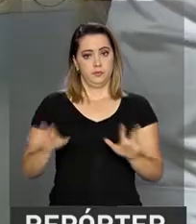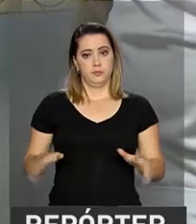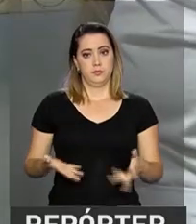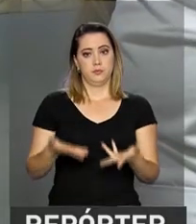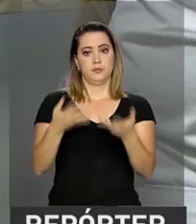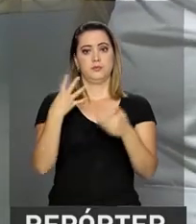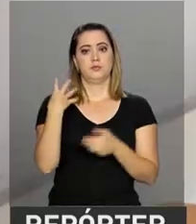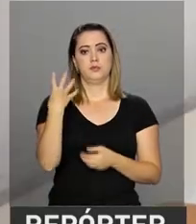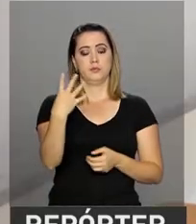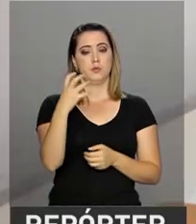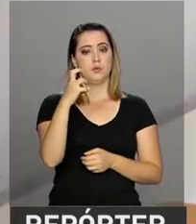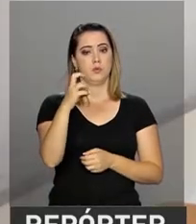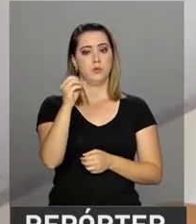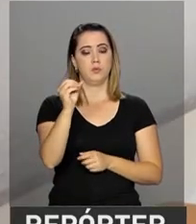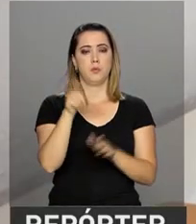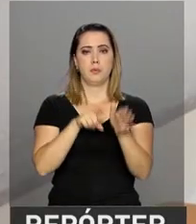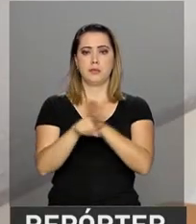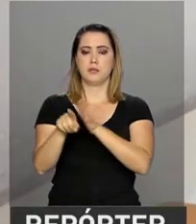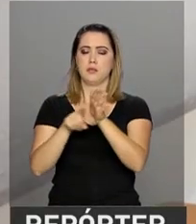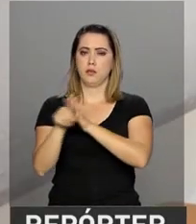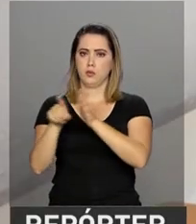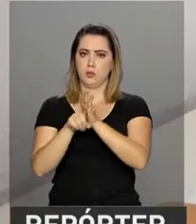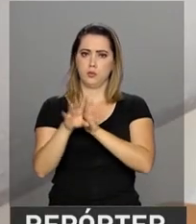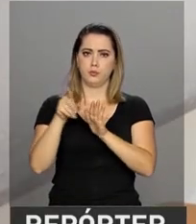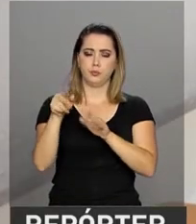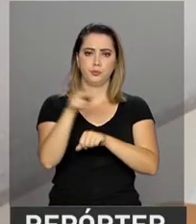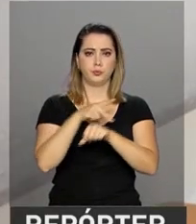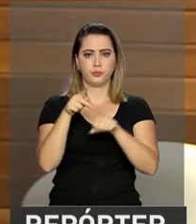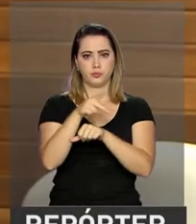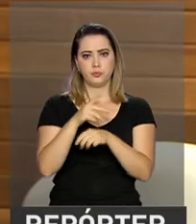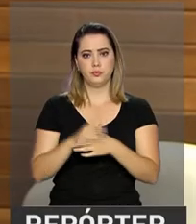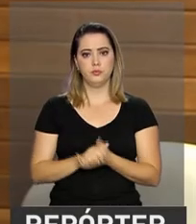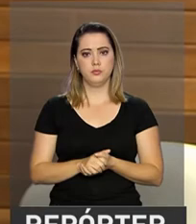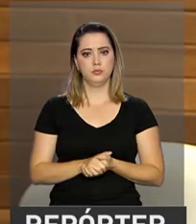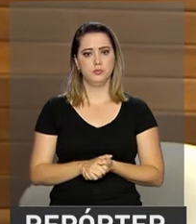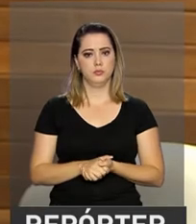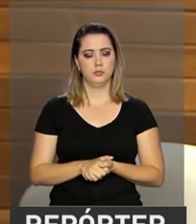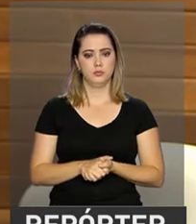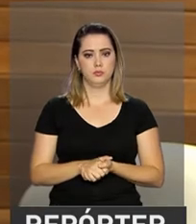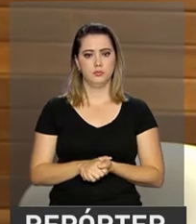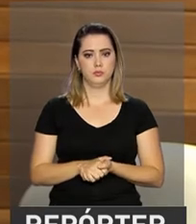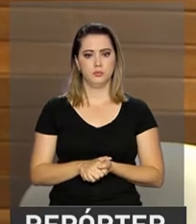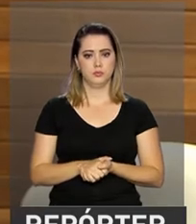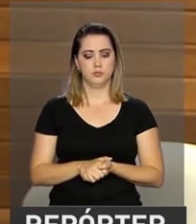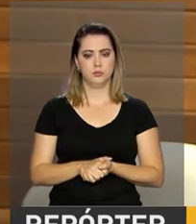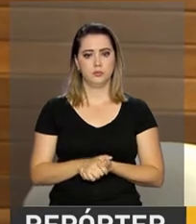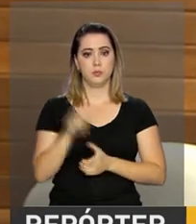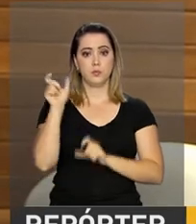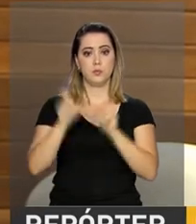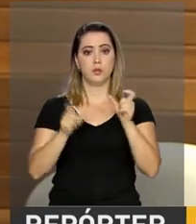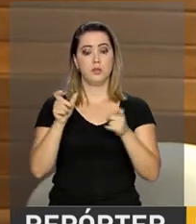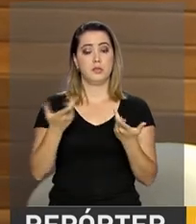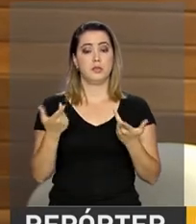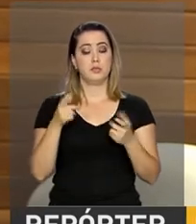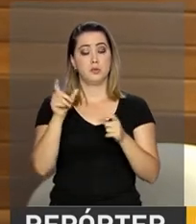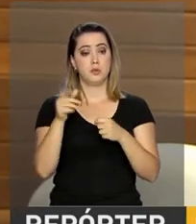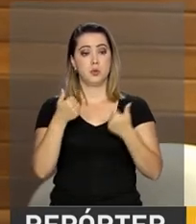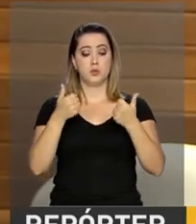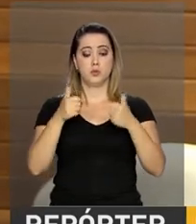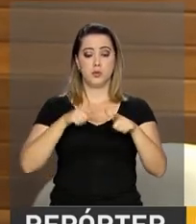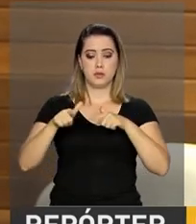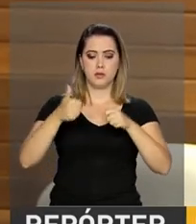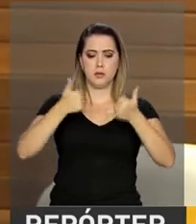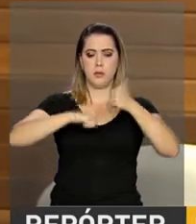mobilizar 450 pesquisadores em todo o país. Os técnicos, pesquisadores dos